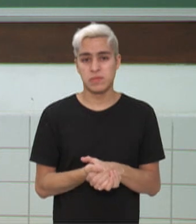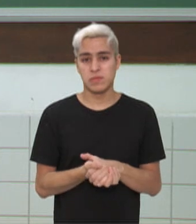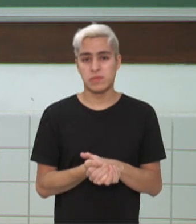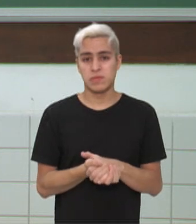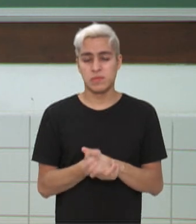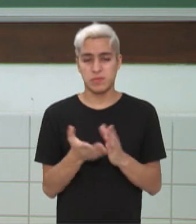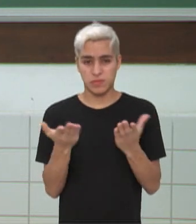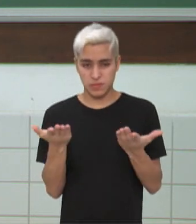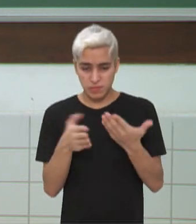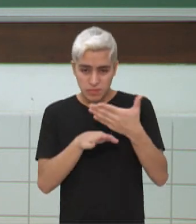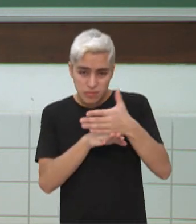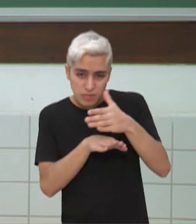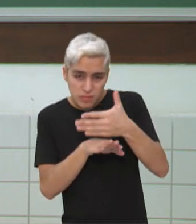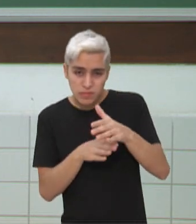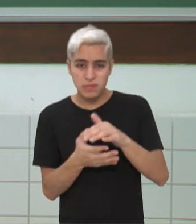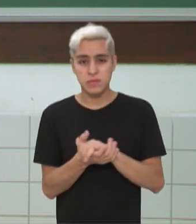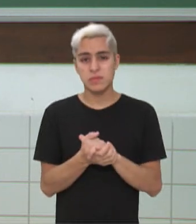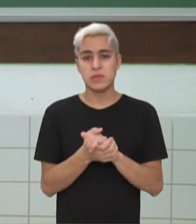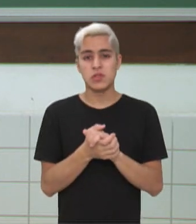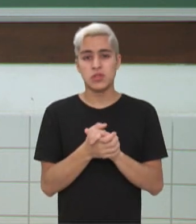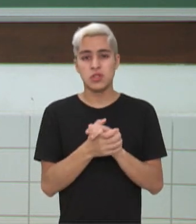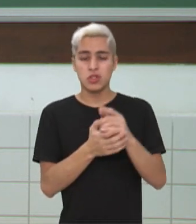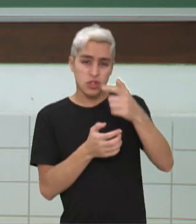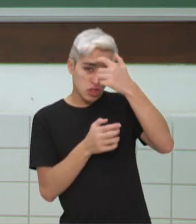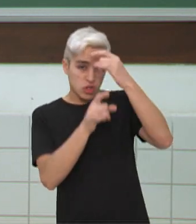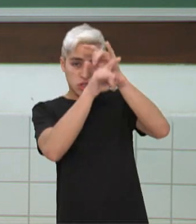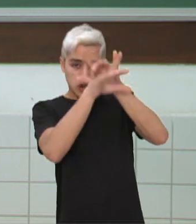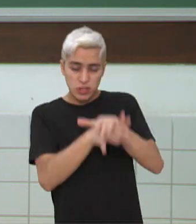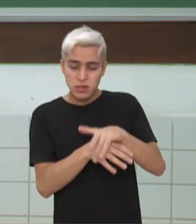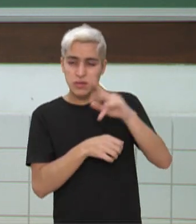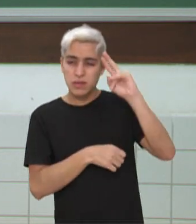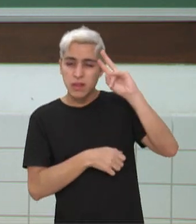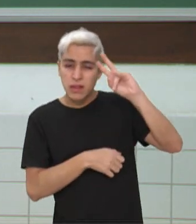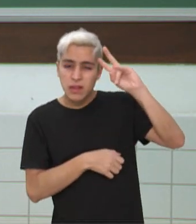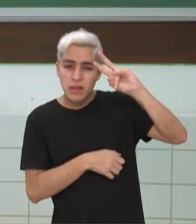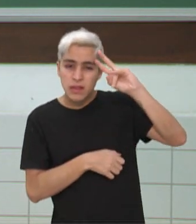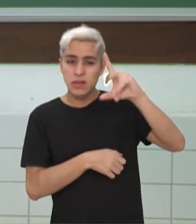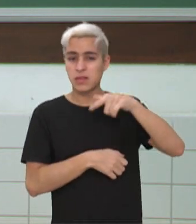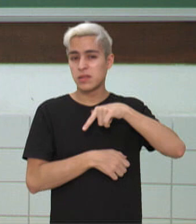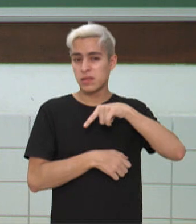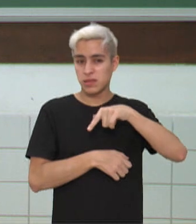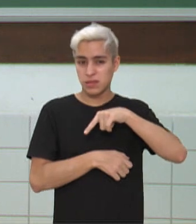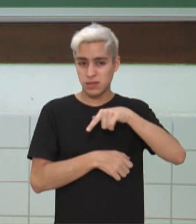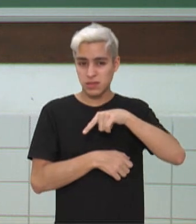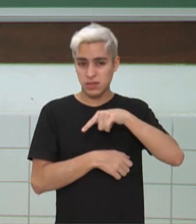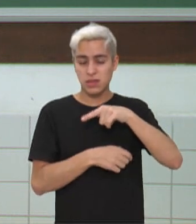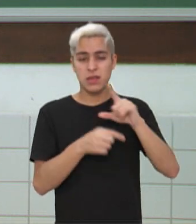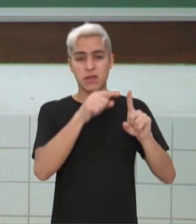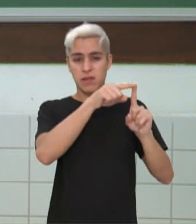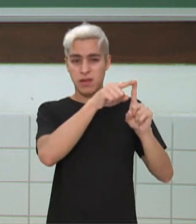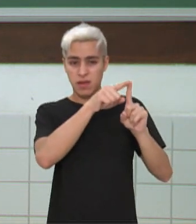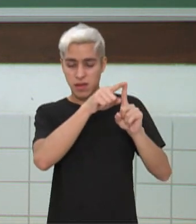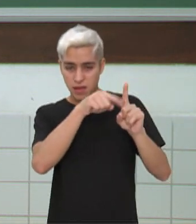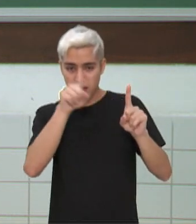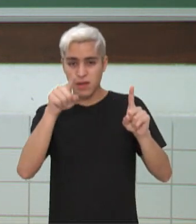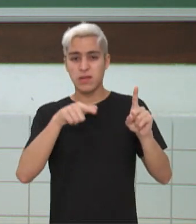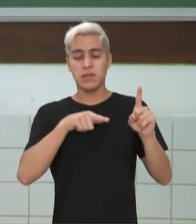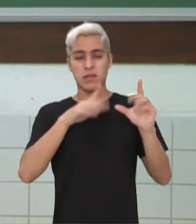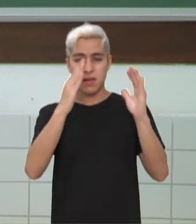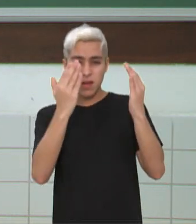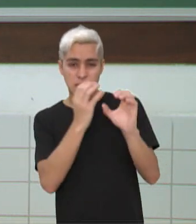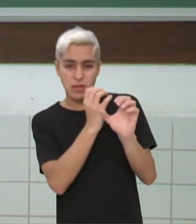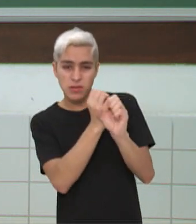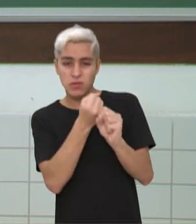Bem, vamos praticar? Com tudo isso em mente, lembrando que eu tenho raiz de função, que eu tenho análise dos